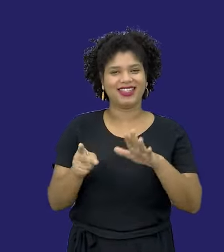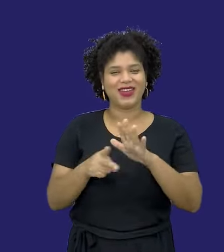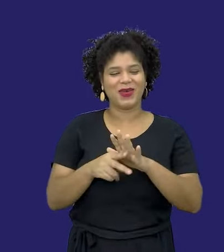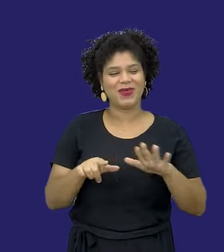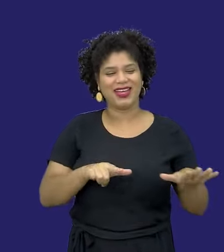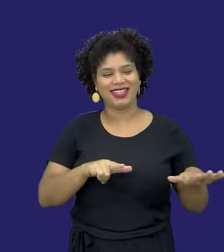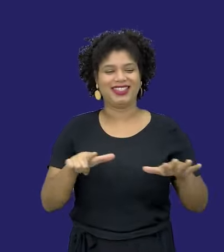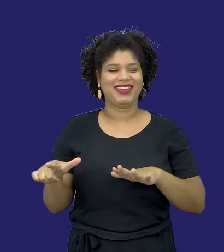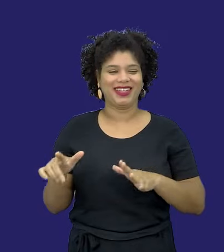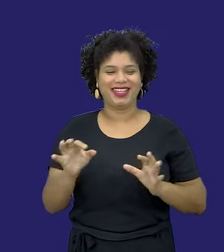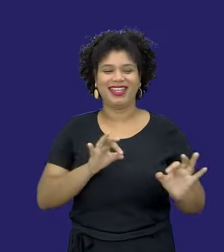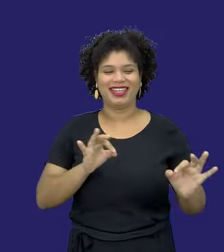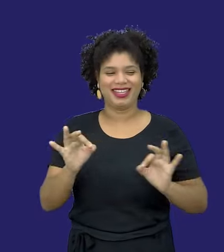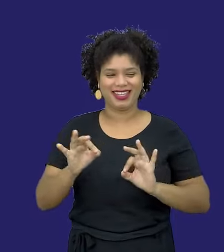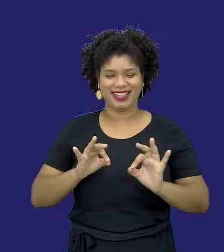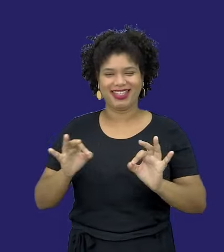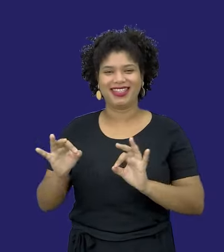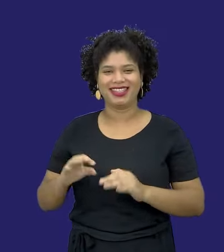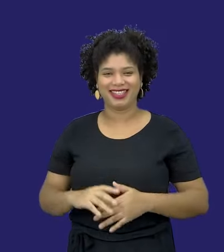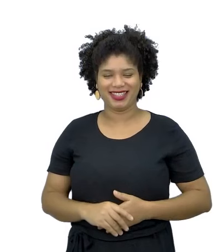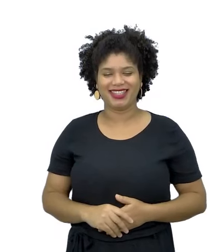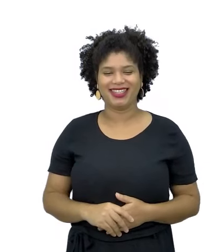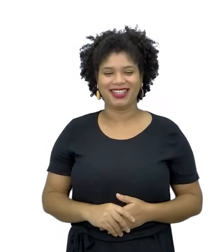de planejamento.